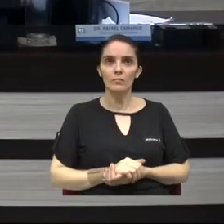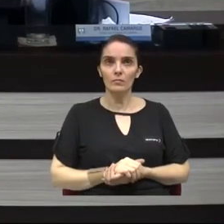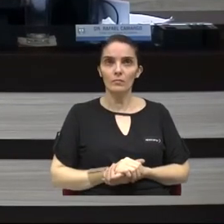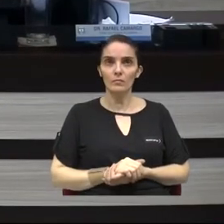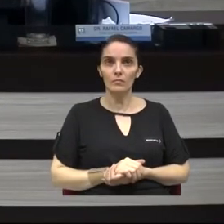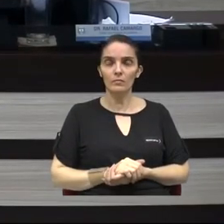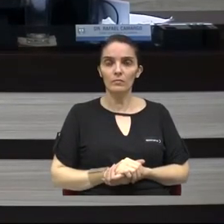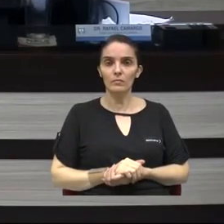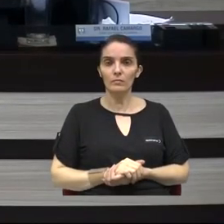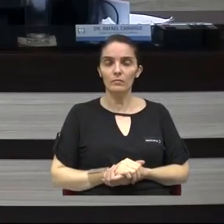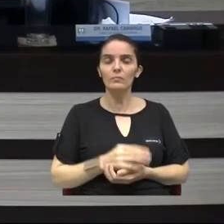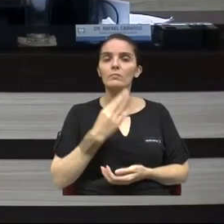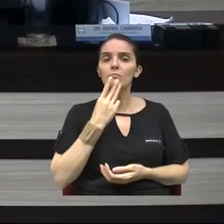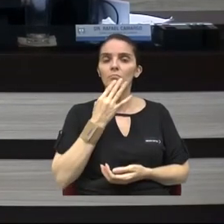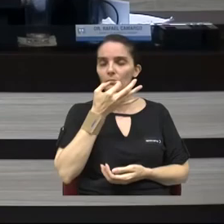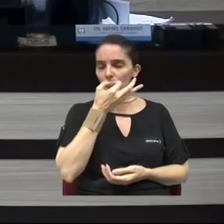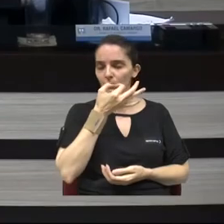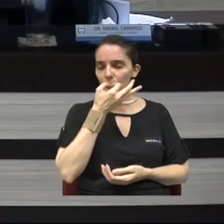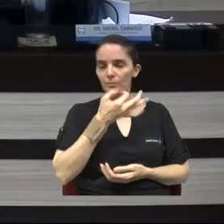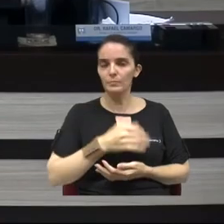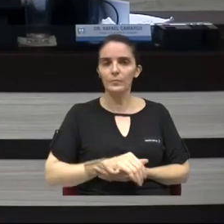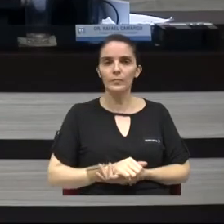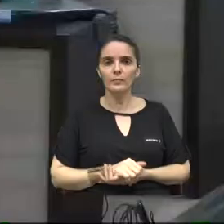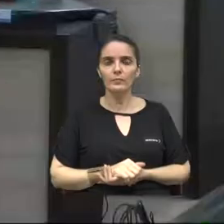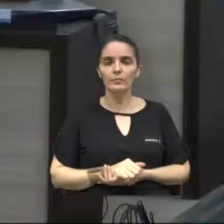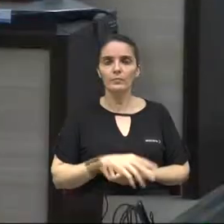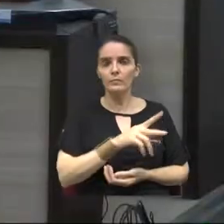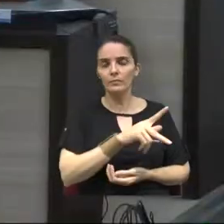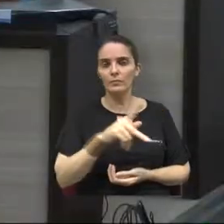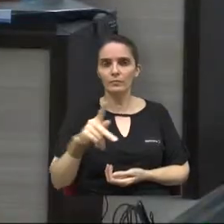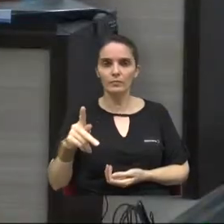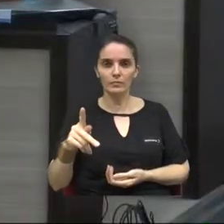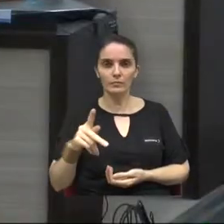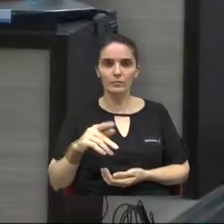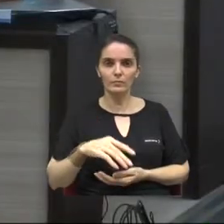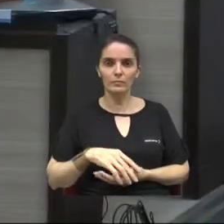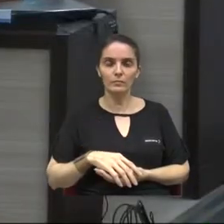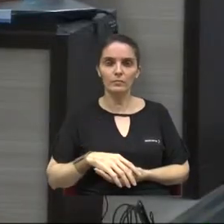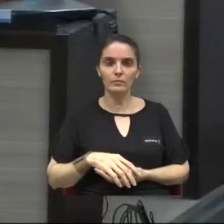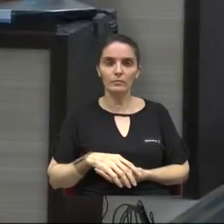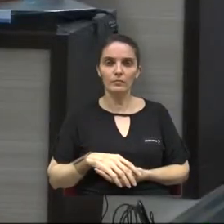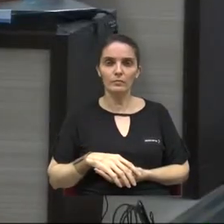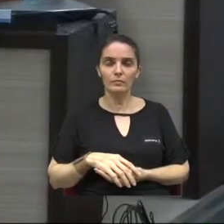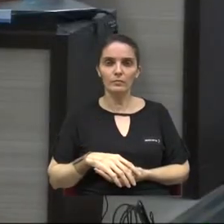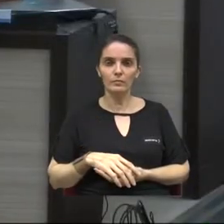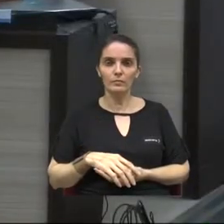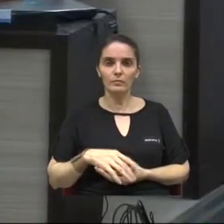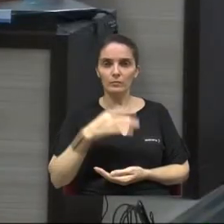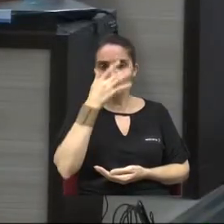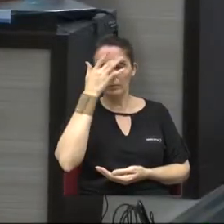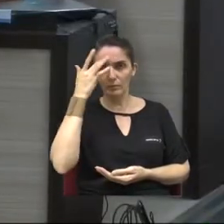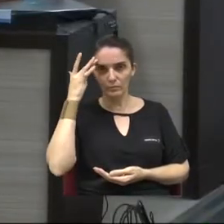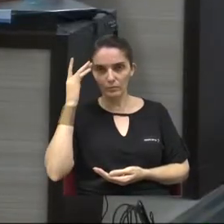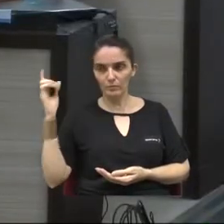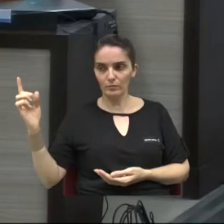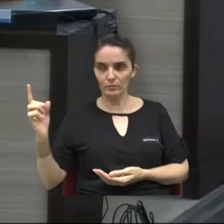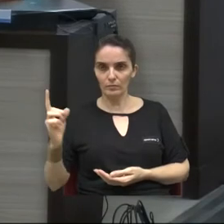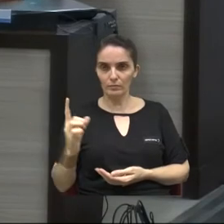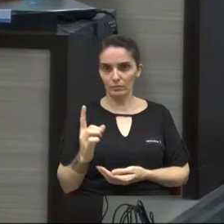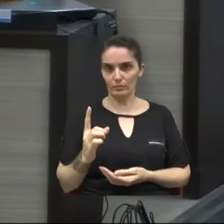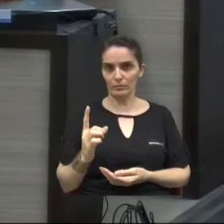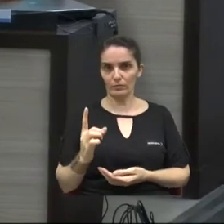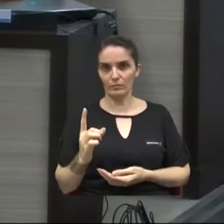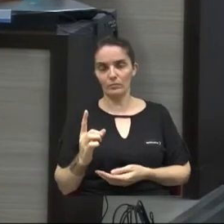presidente. Com a palavra, vereador Vaguinho. Senhor presidente, eu fui abordado no gabinete